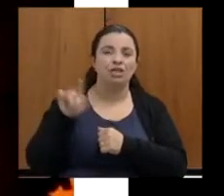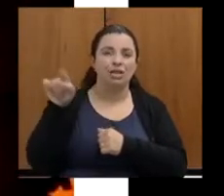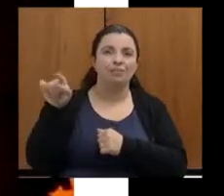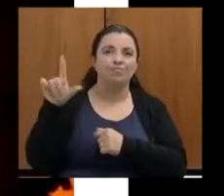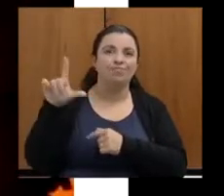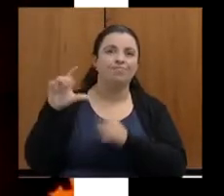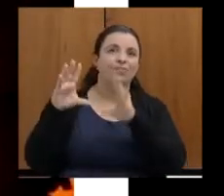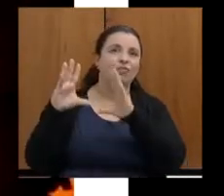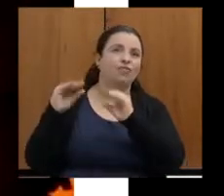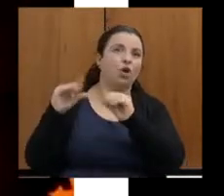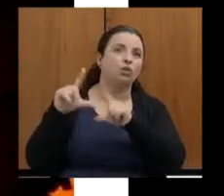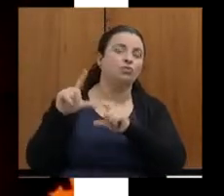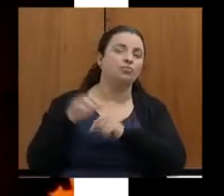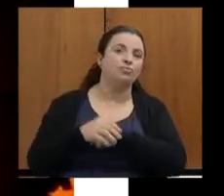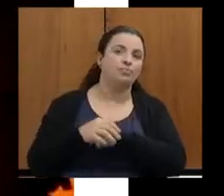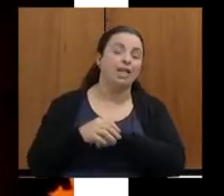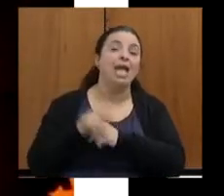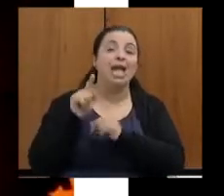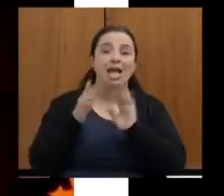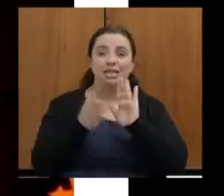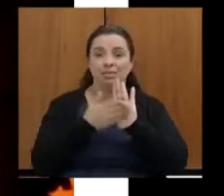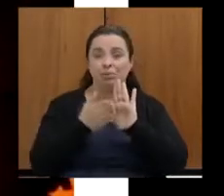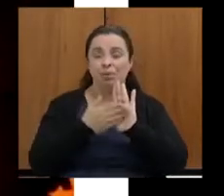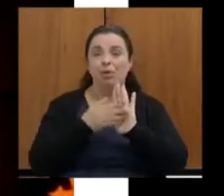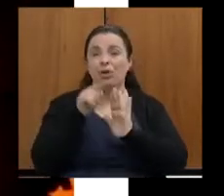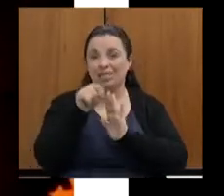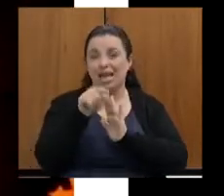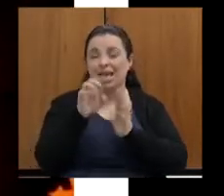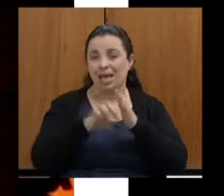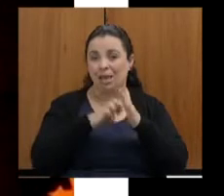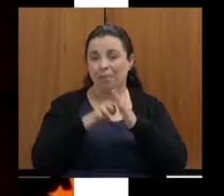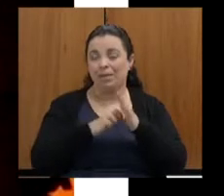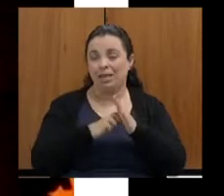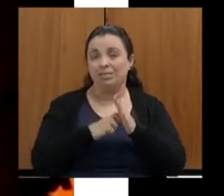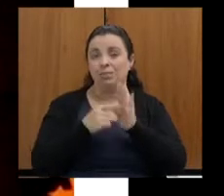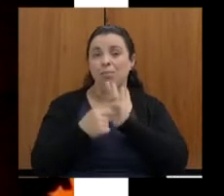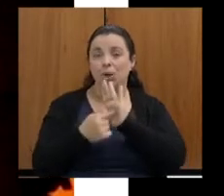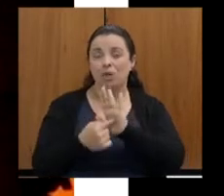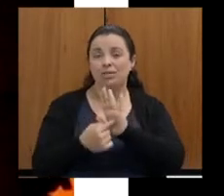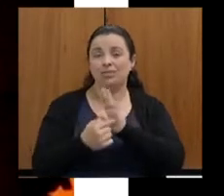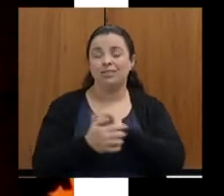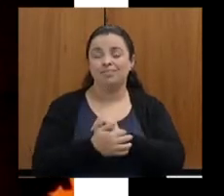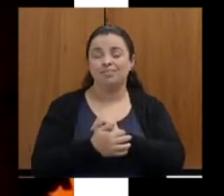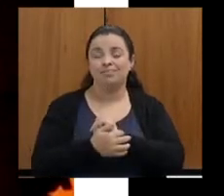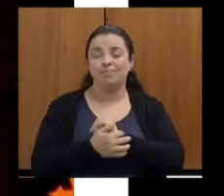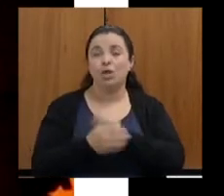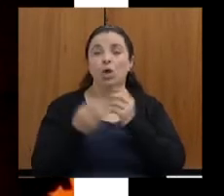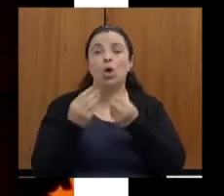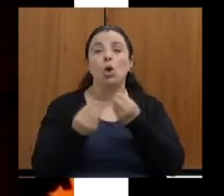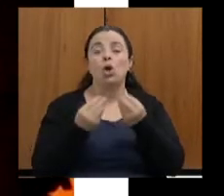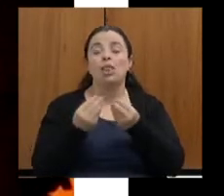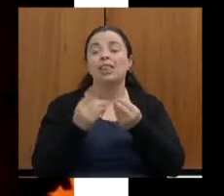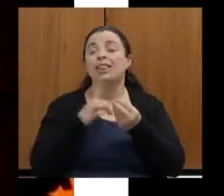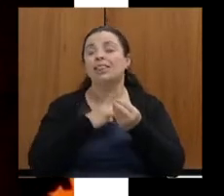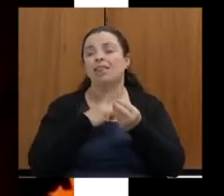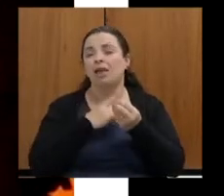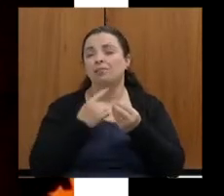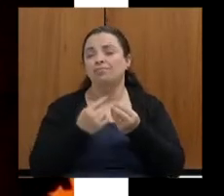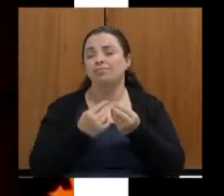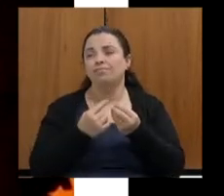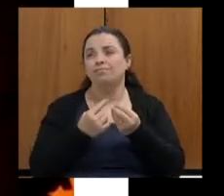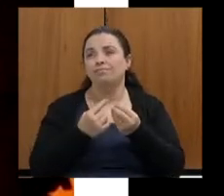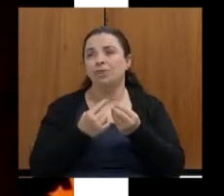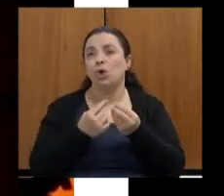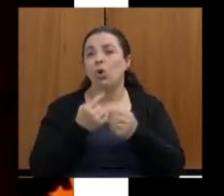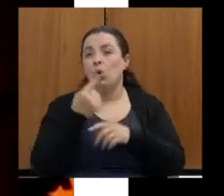é só para dizer que nessa proposta que aí encontrar né É ela coloca um ponto né que foi